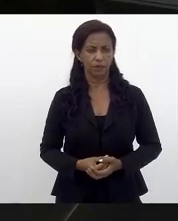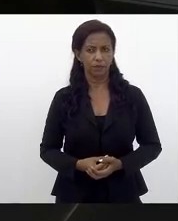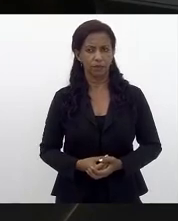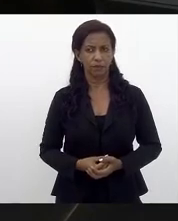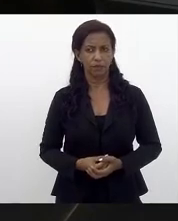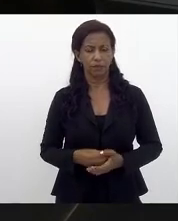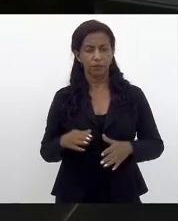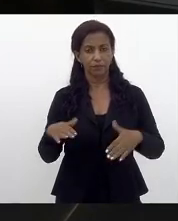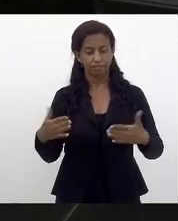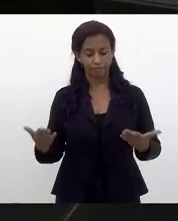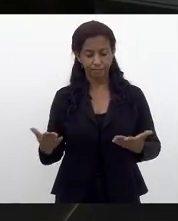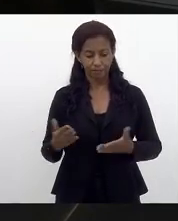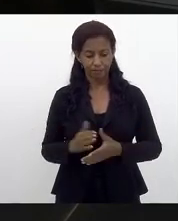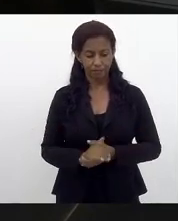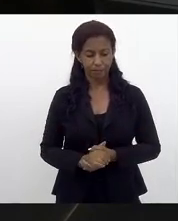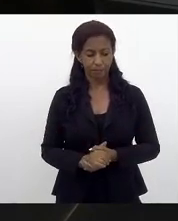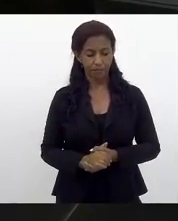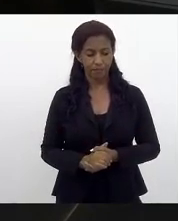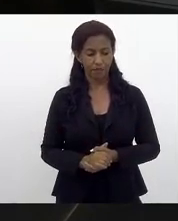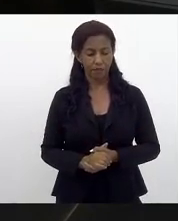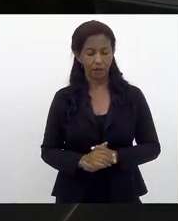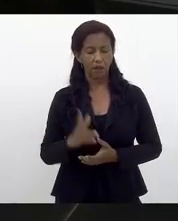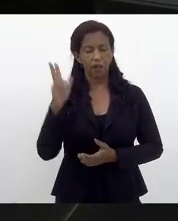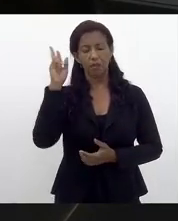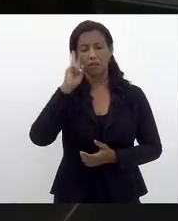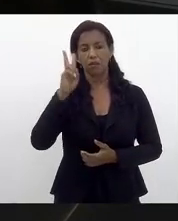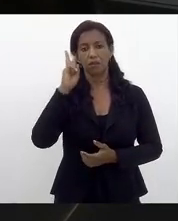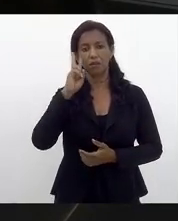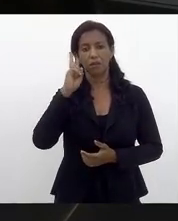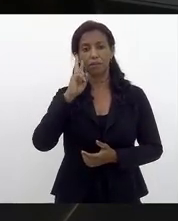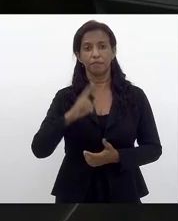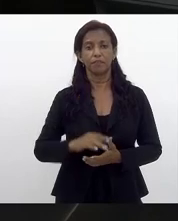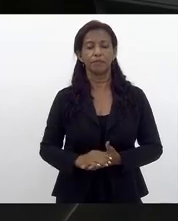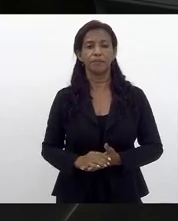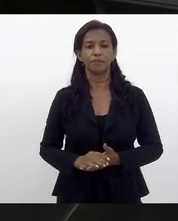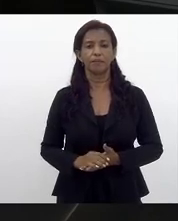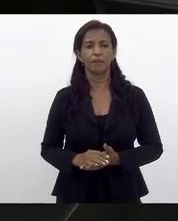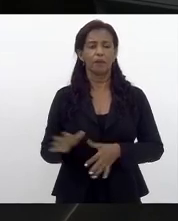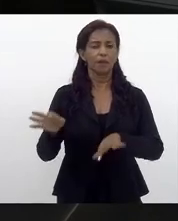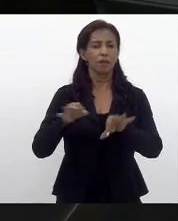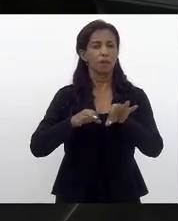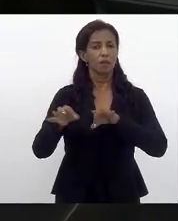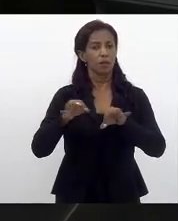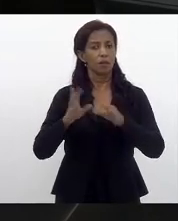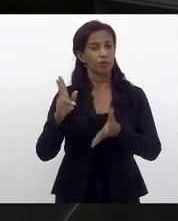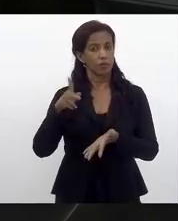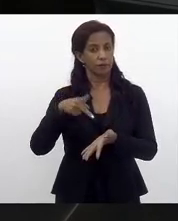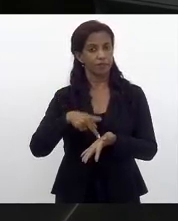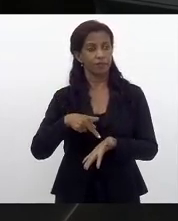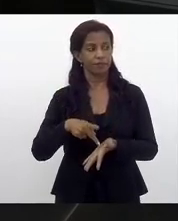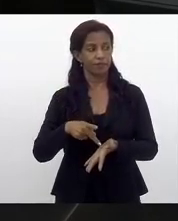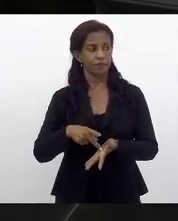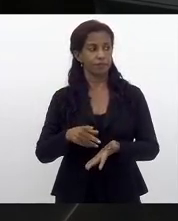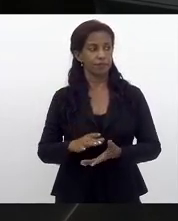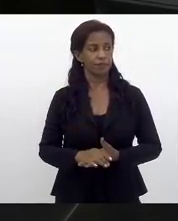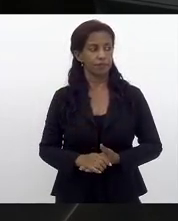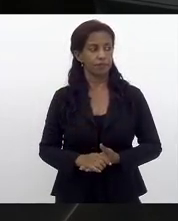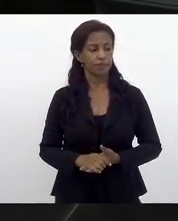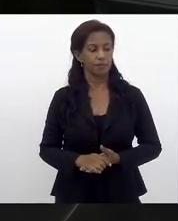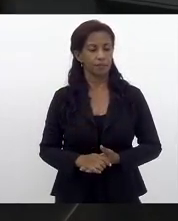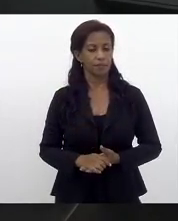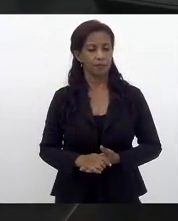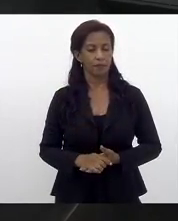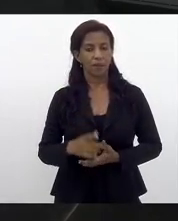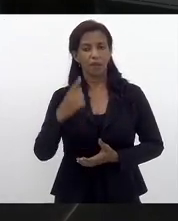então há de se lembrar que o projeto original a